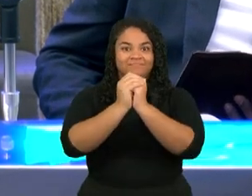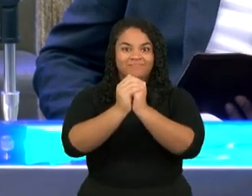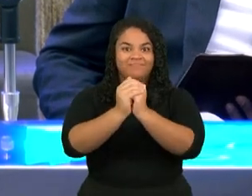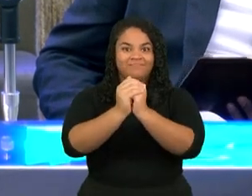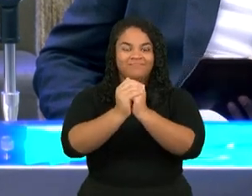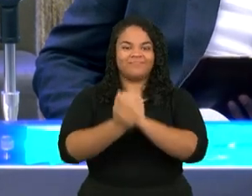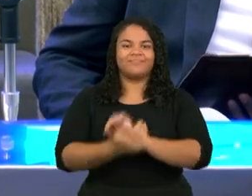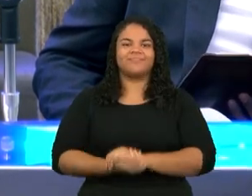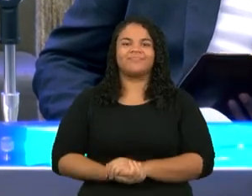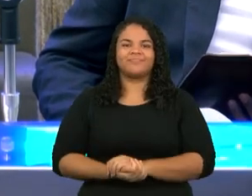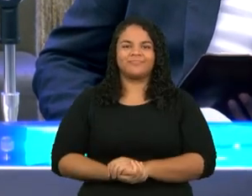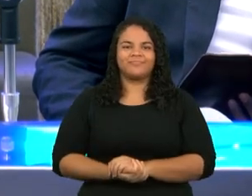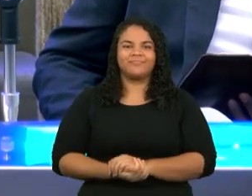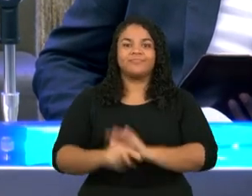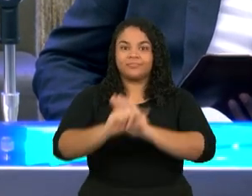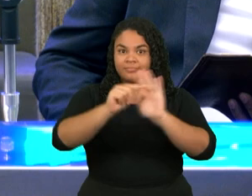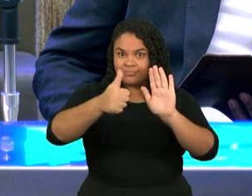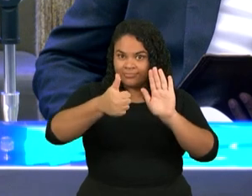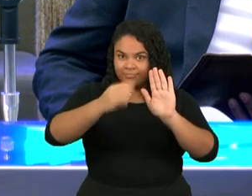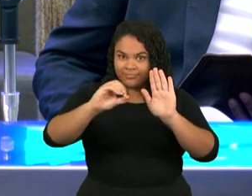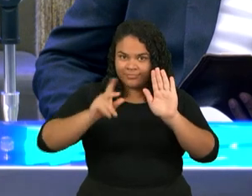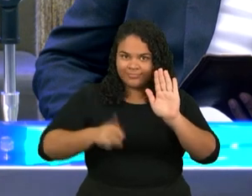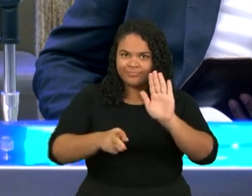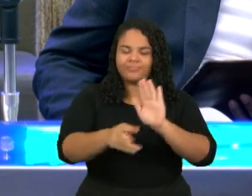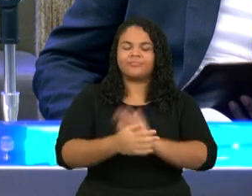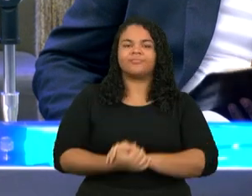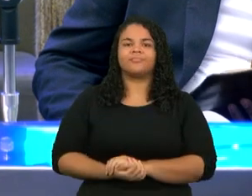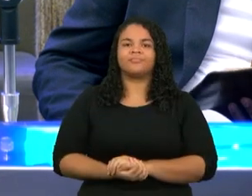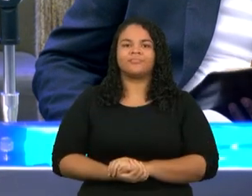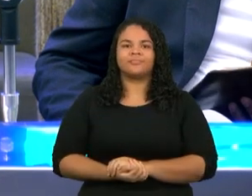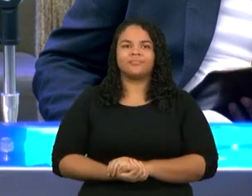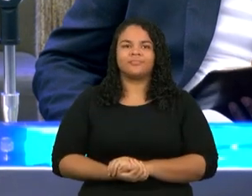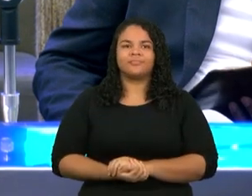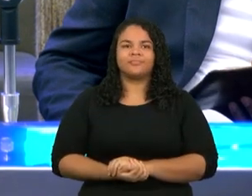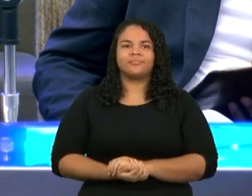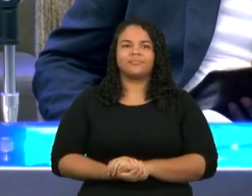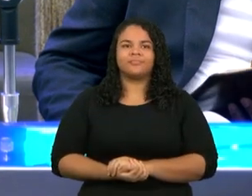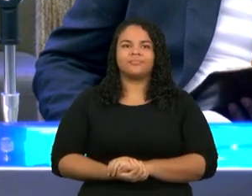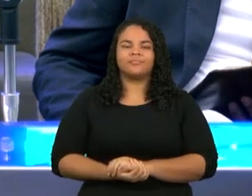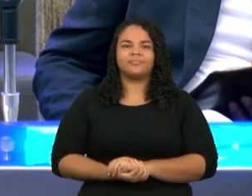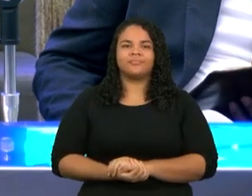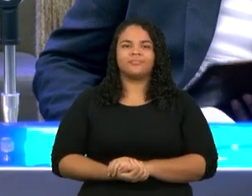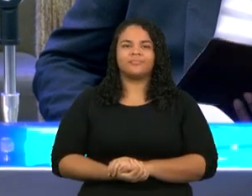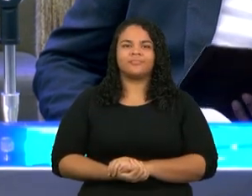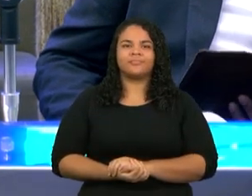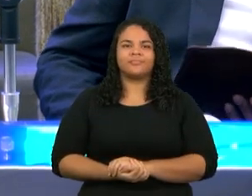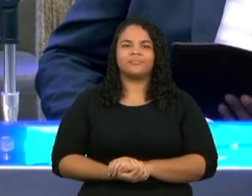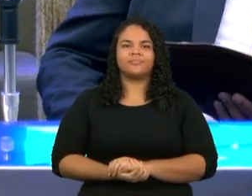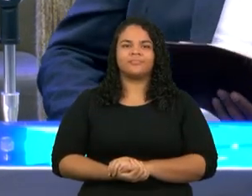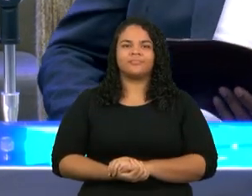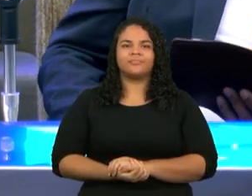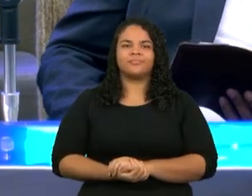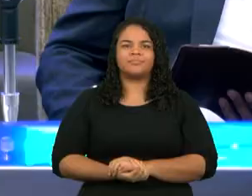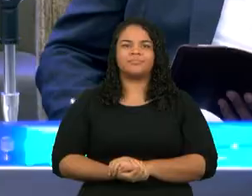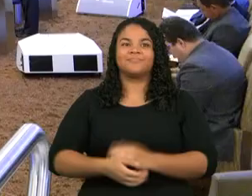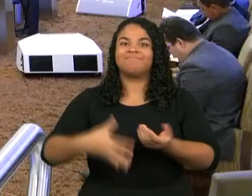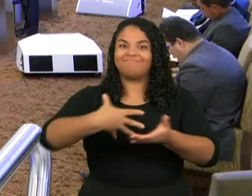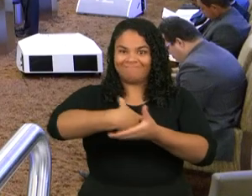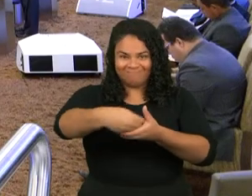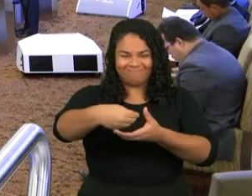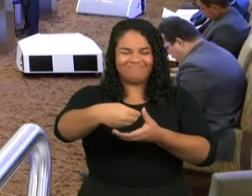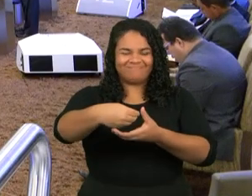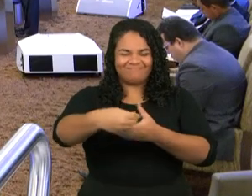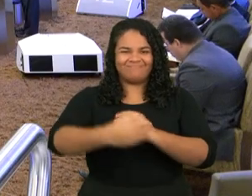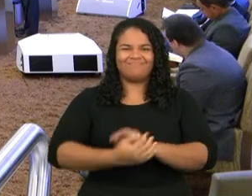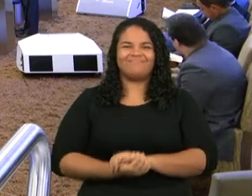irmãos Versículo 10 aprovando vá aprovando